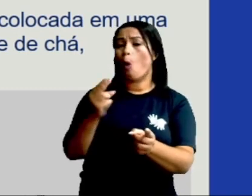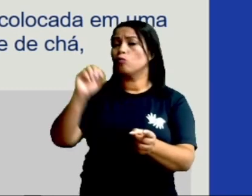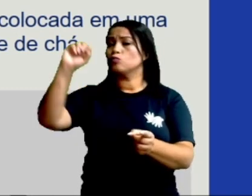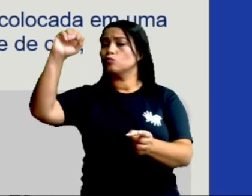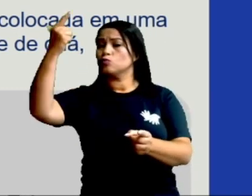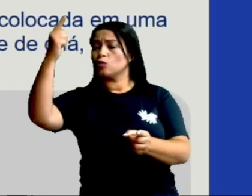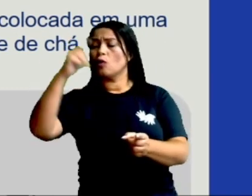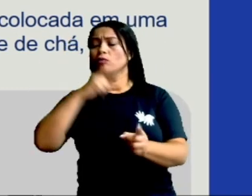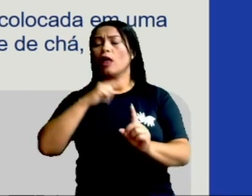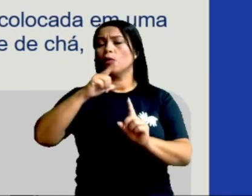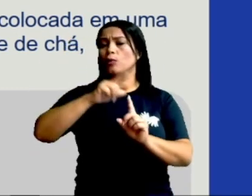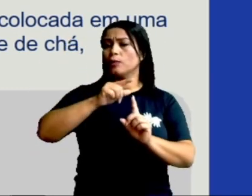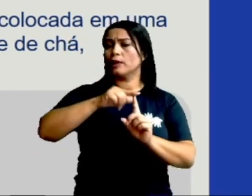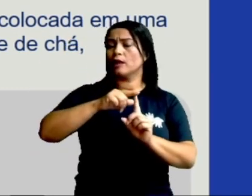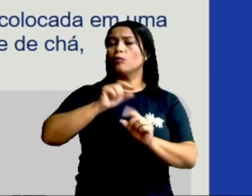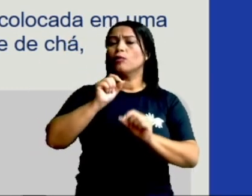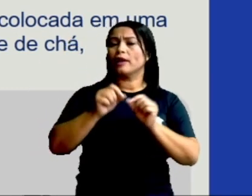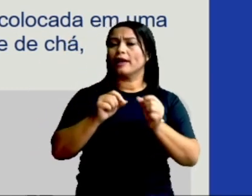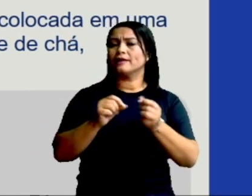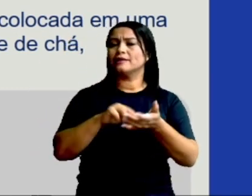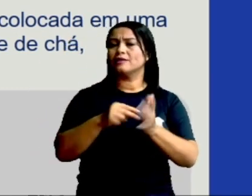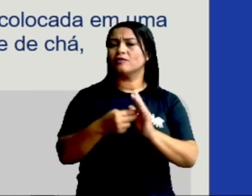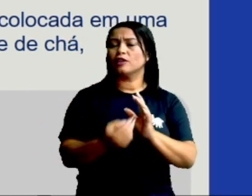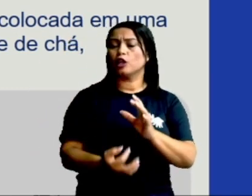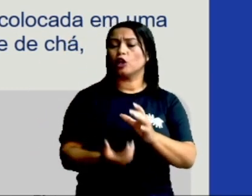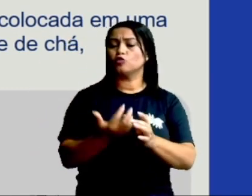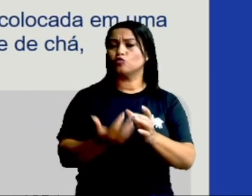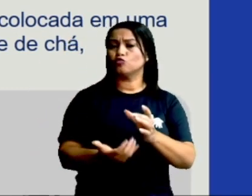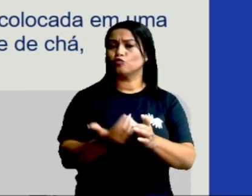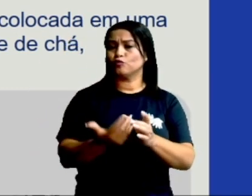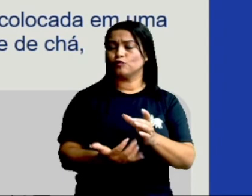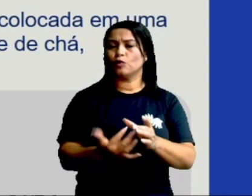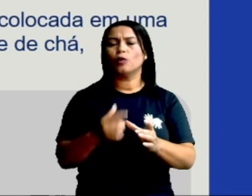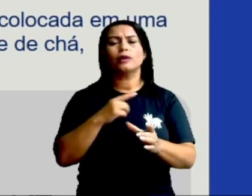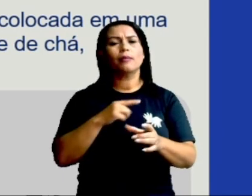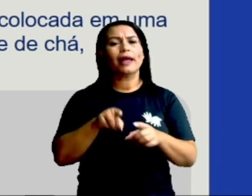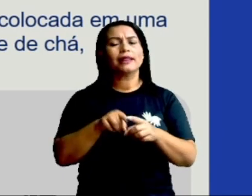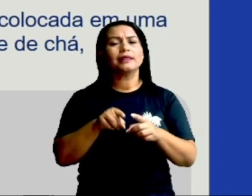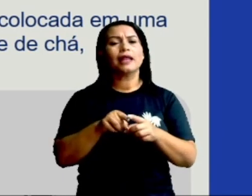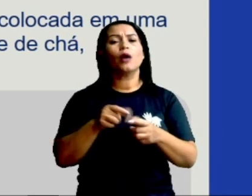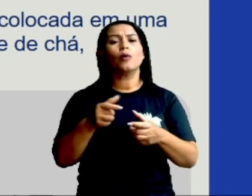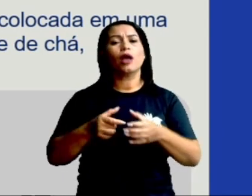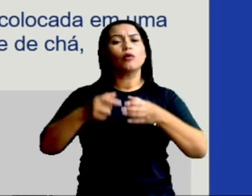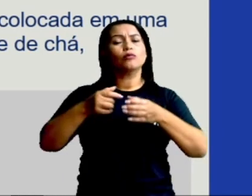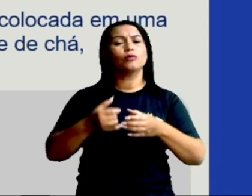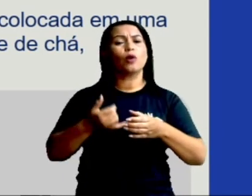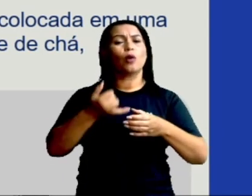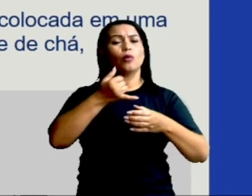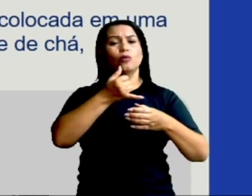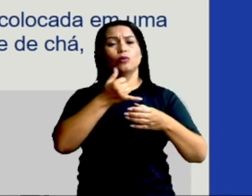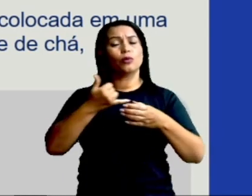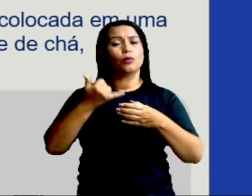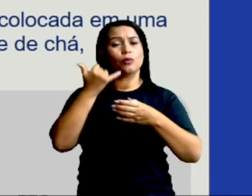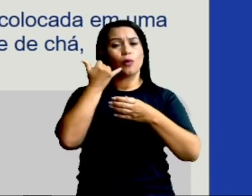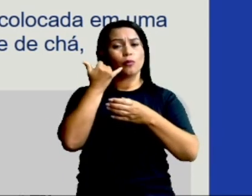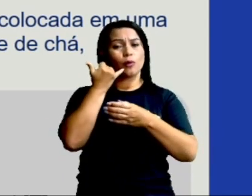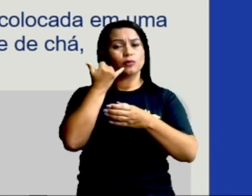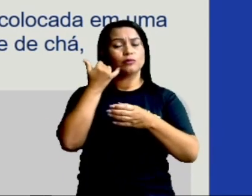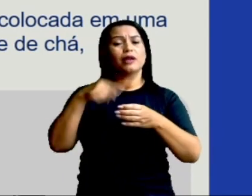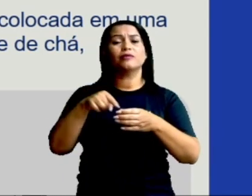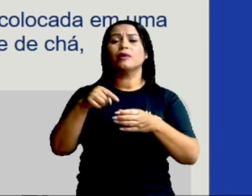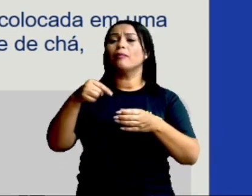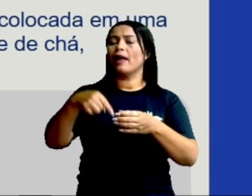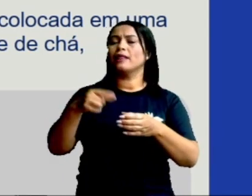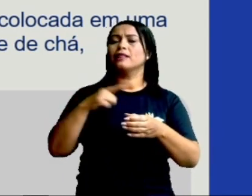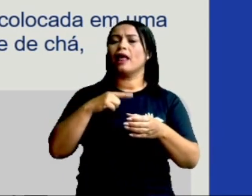tipo de preparo conhecido como fogo de chão e o chimarrão é uma bebida típica do Sul preparada com erva mate